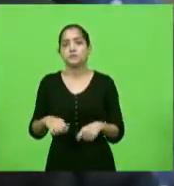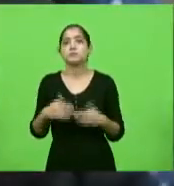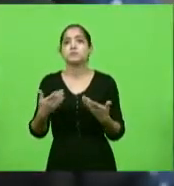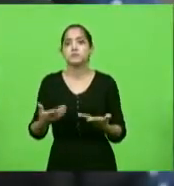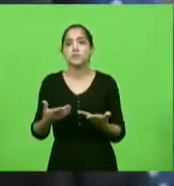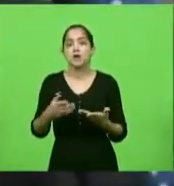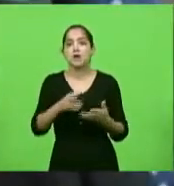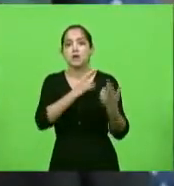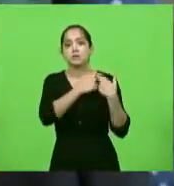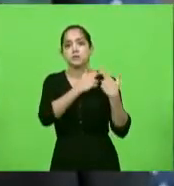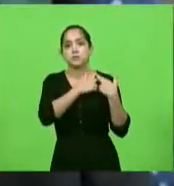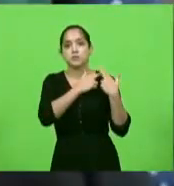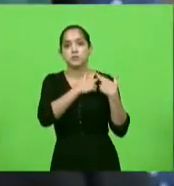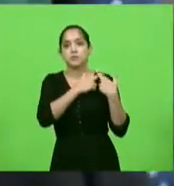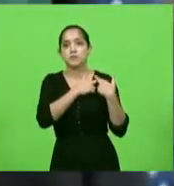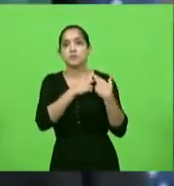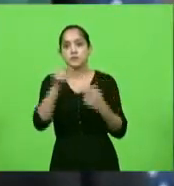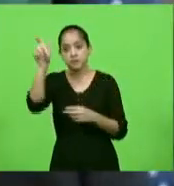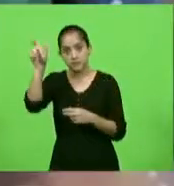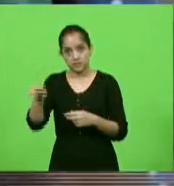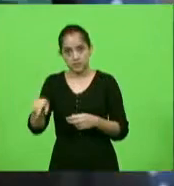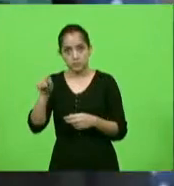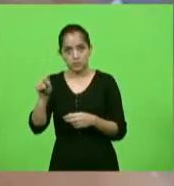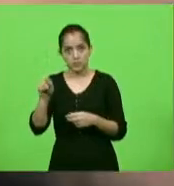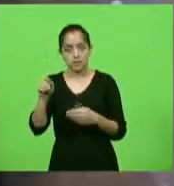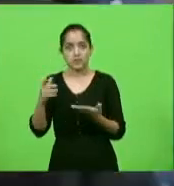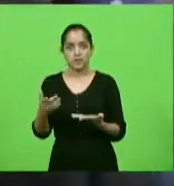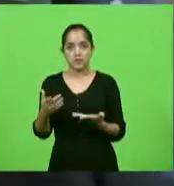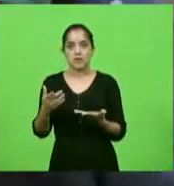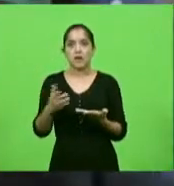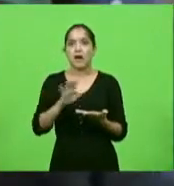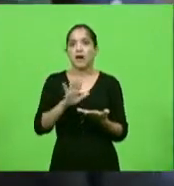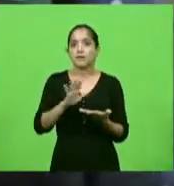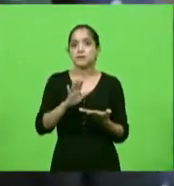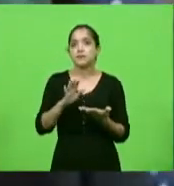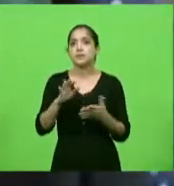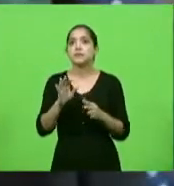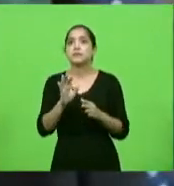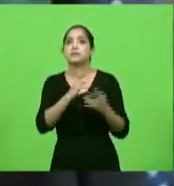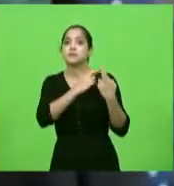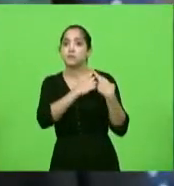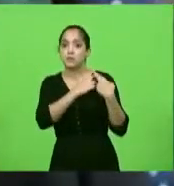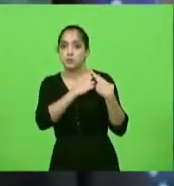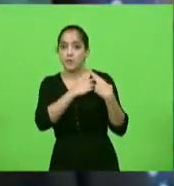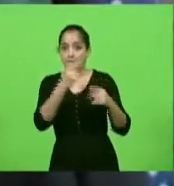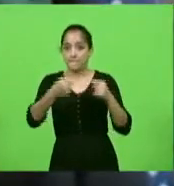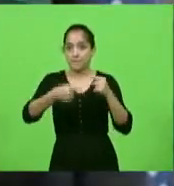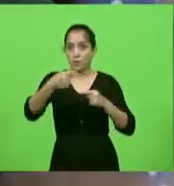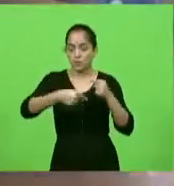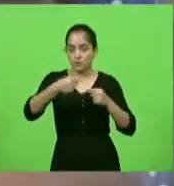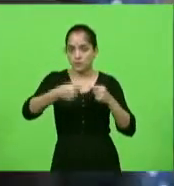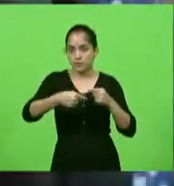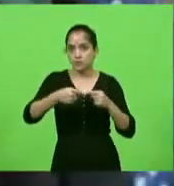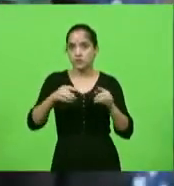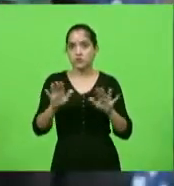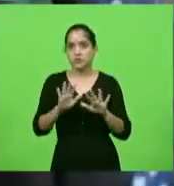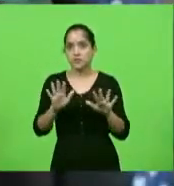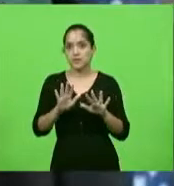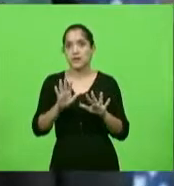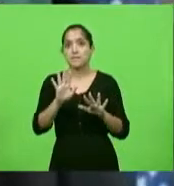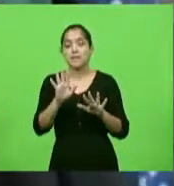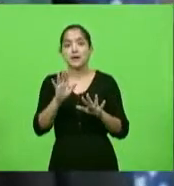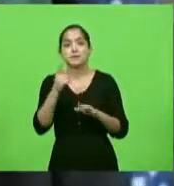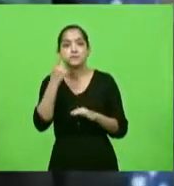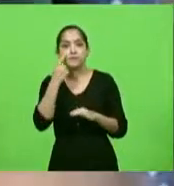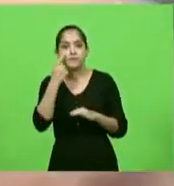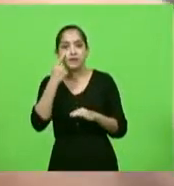a responsabilização do agente. Ainda que não se esteja tratando da responsabilização política, não se pode deixar de